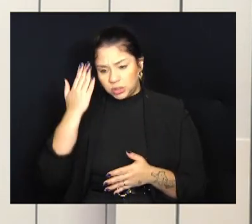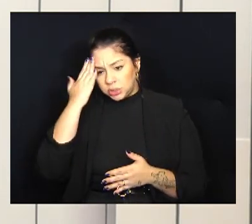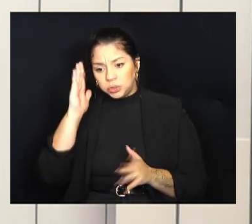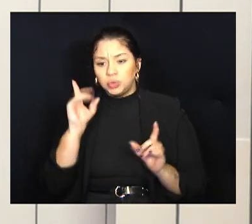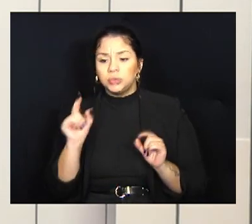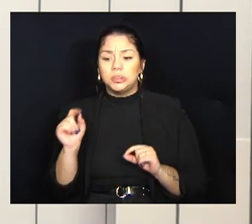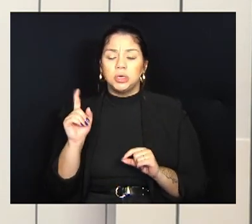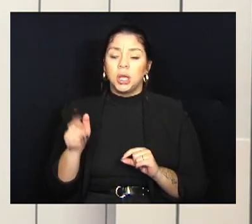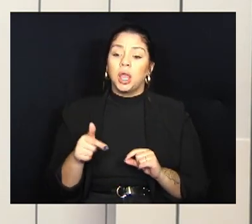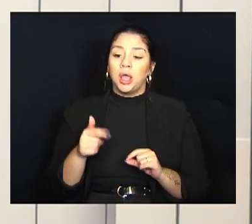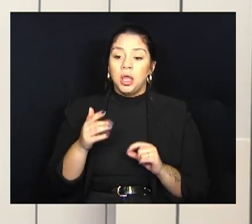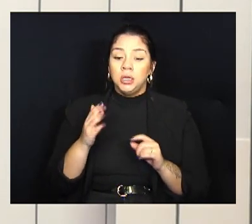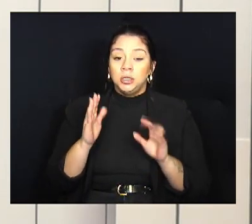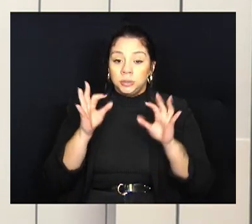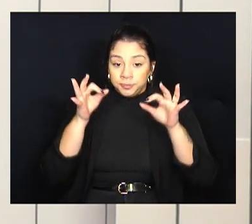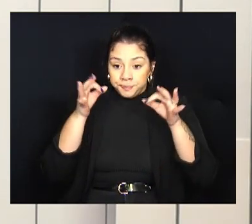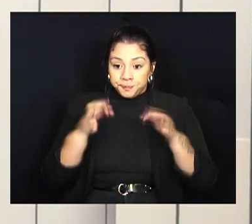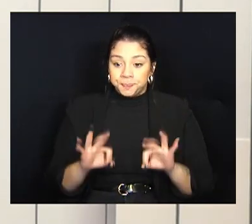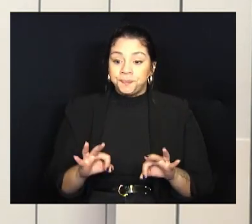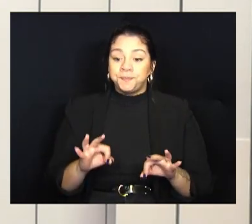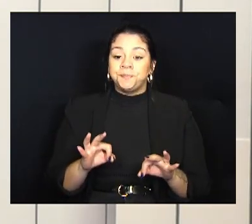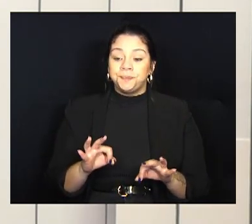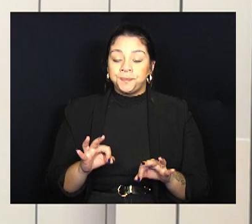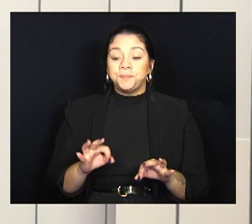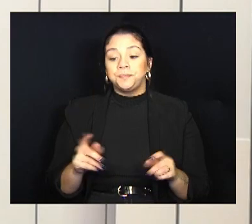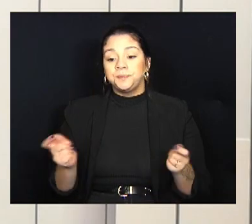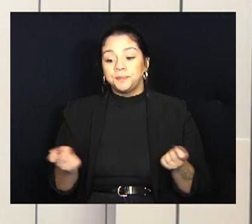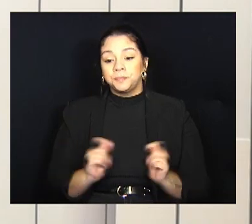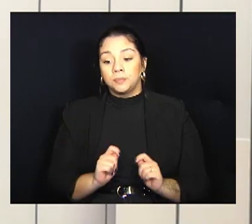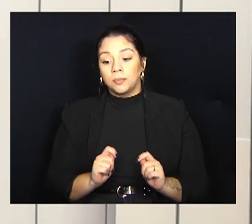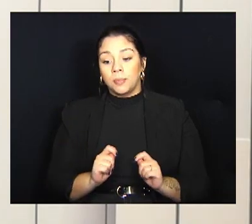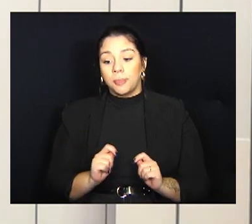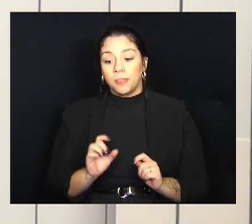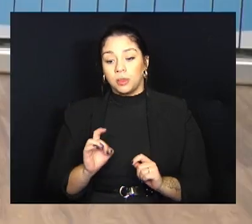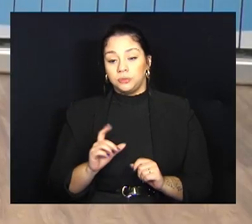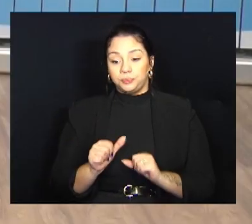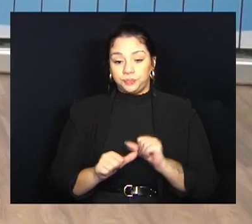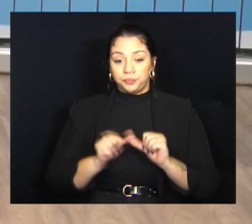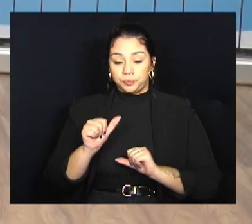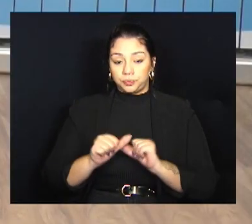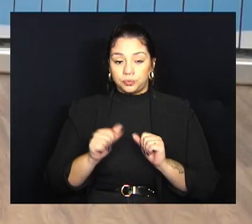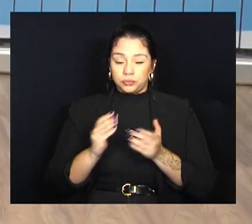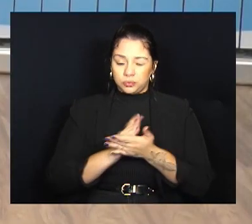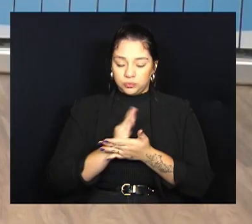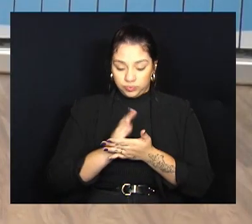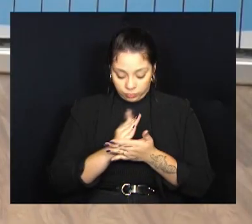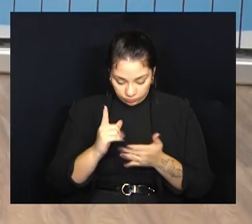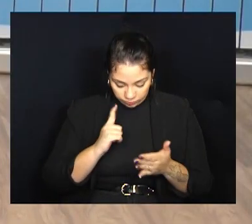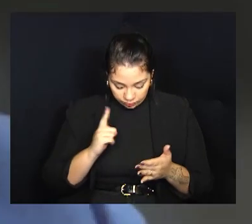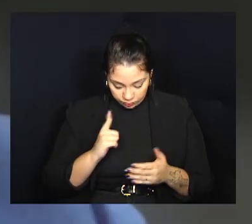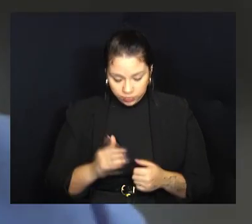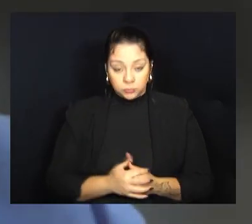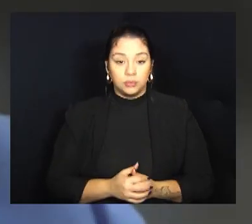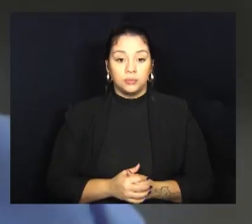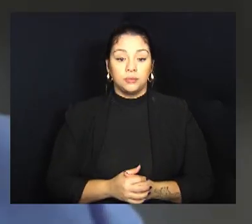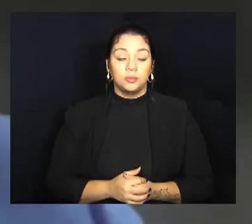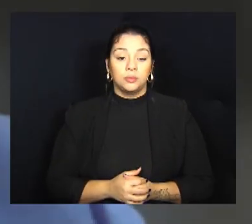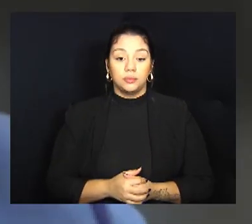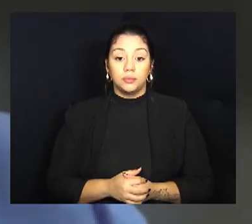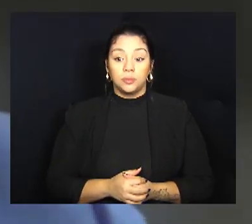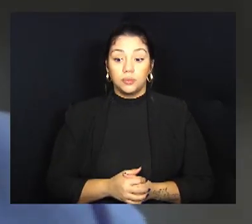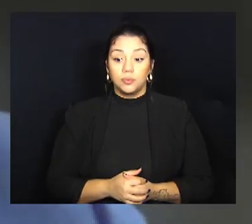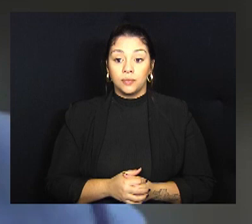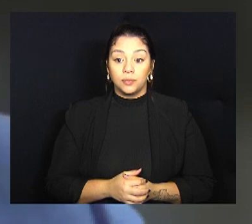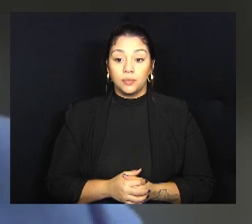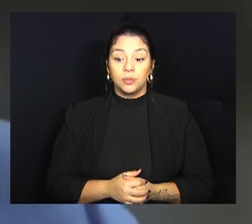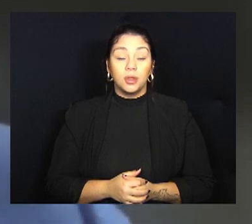o caminho está correto e aí podem ocorrer, então, só alterações pontuais? O entendimento de que o caminho